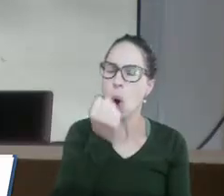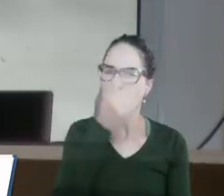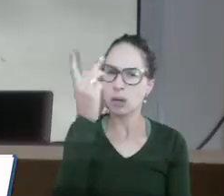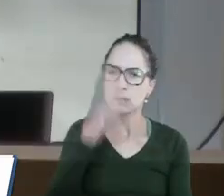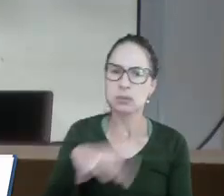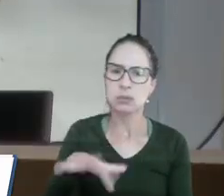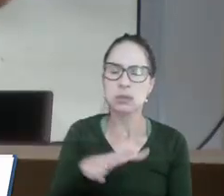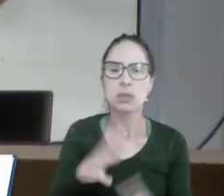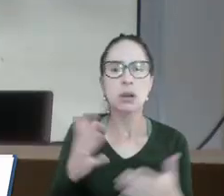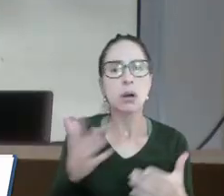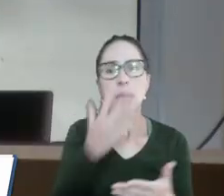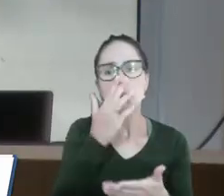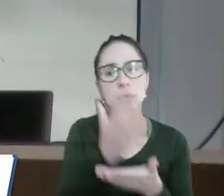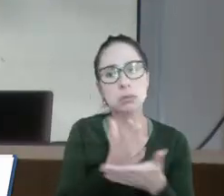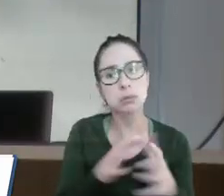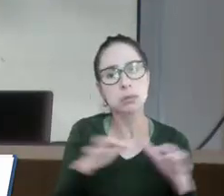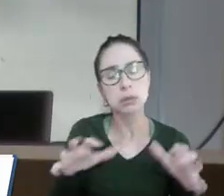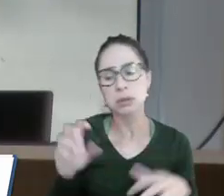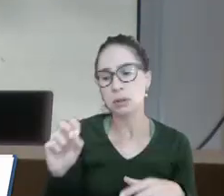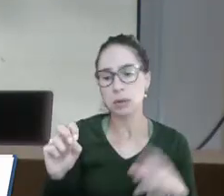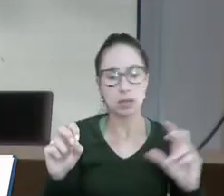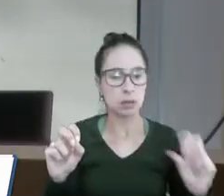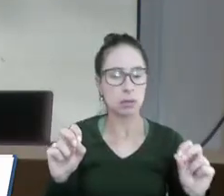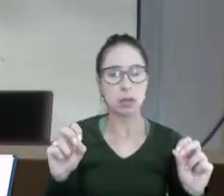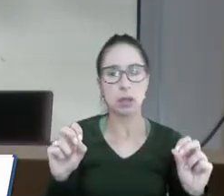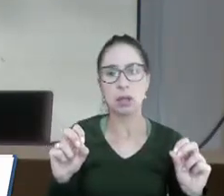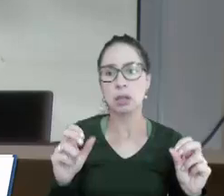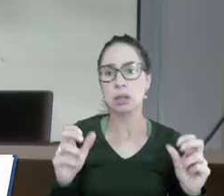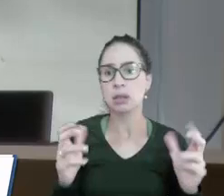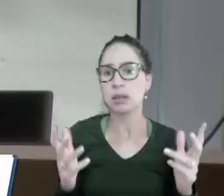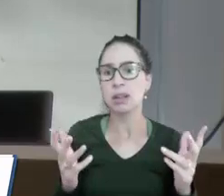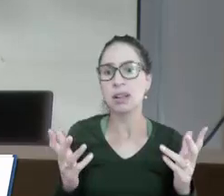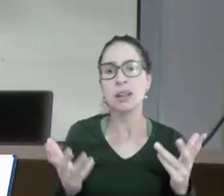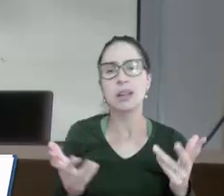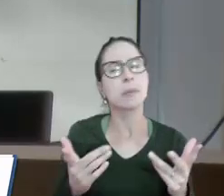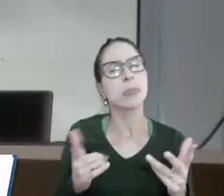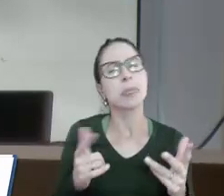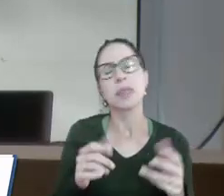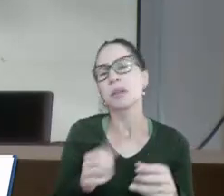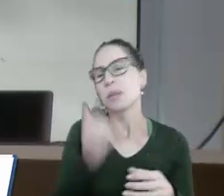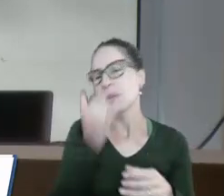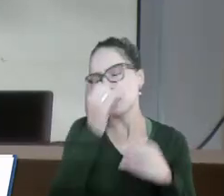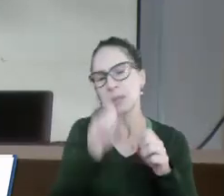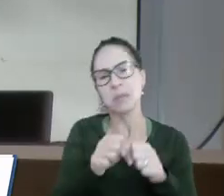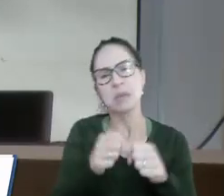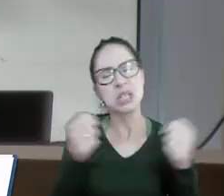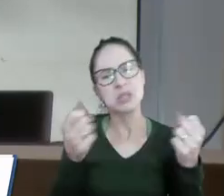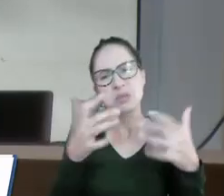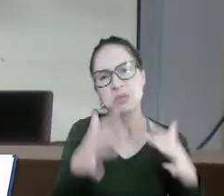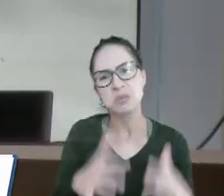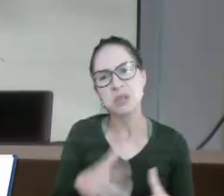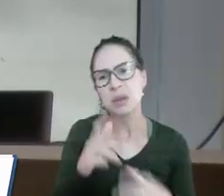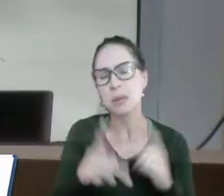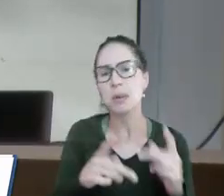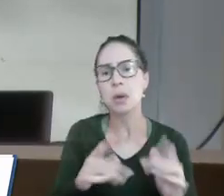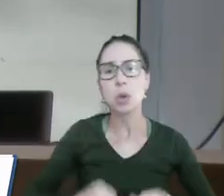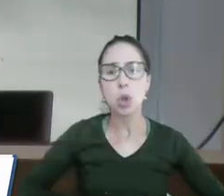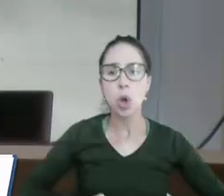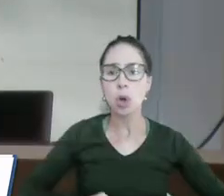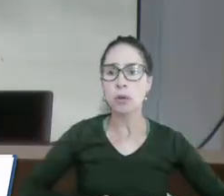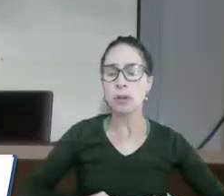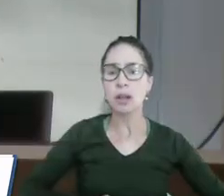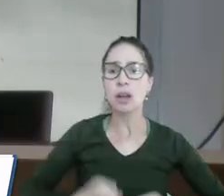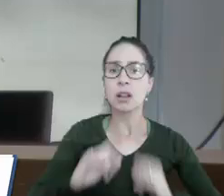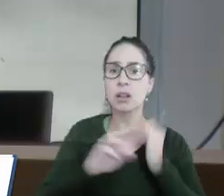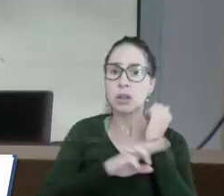está dividido, né? 50%, 50%. E isso daí é muito prejudicial à nossa população, que está sofrendo muito. E as consequências